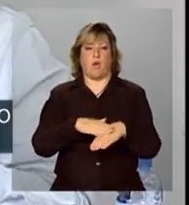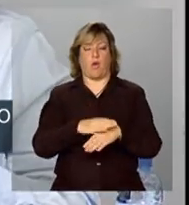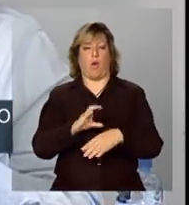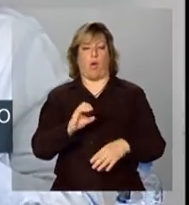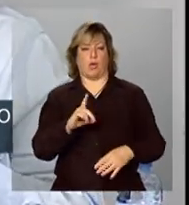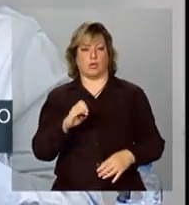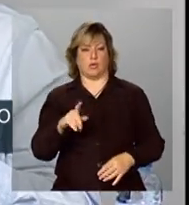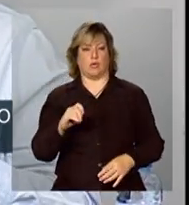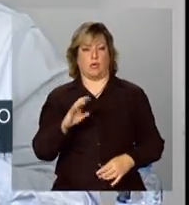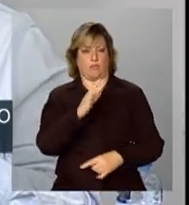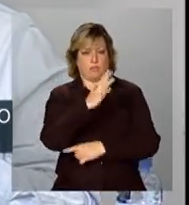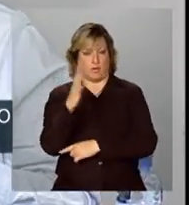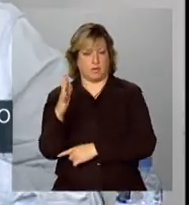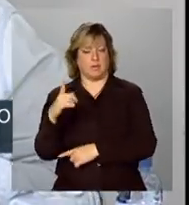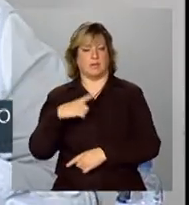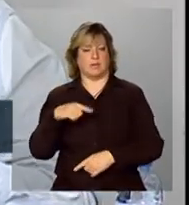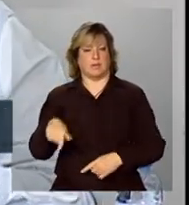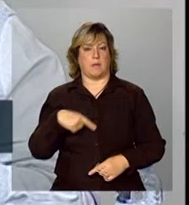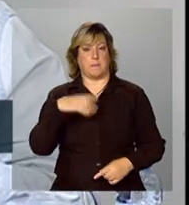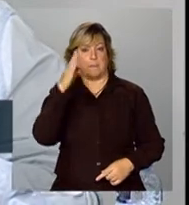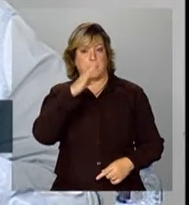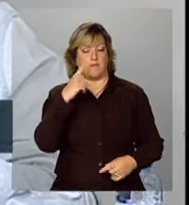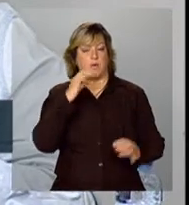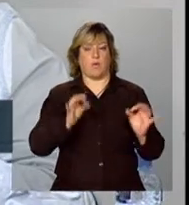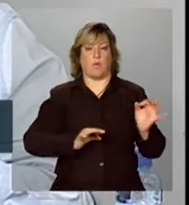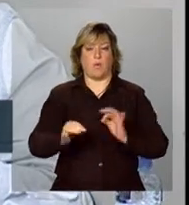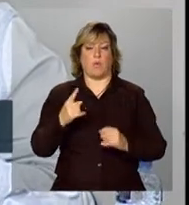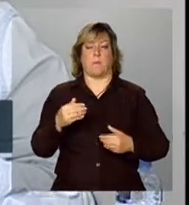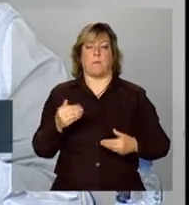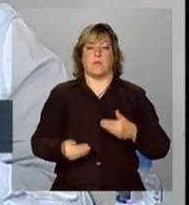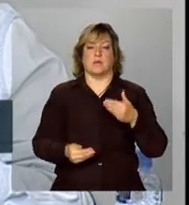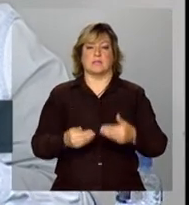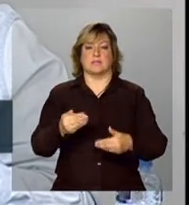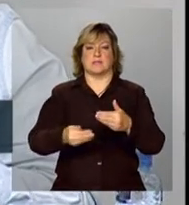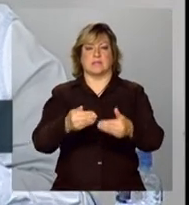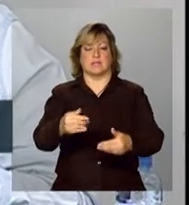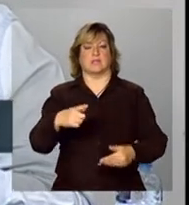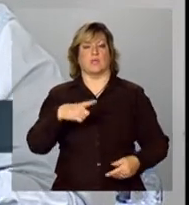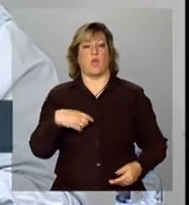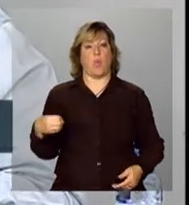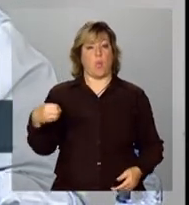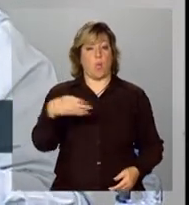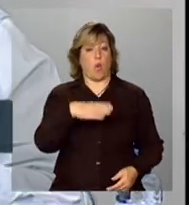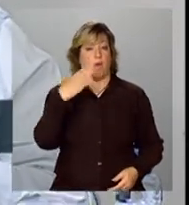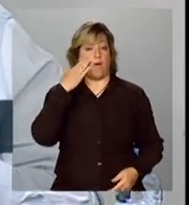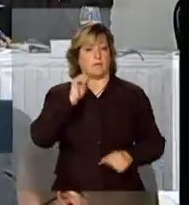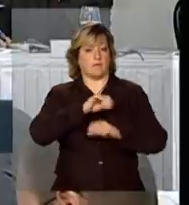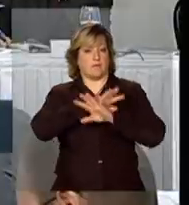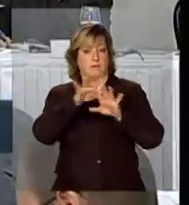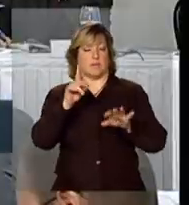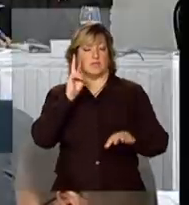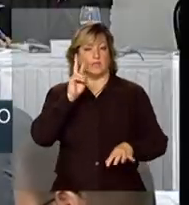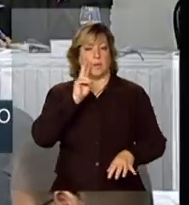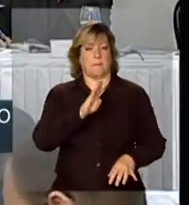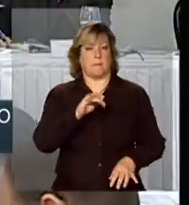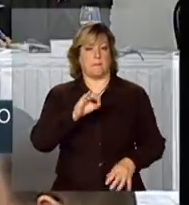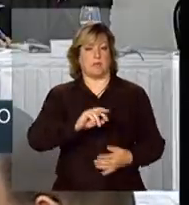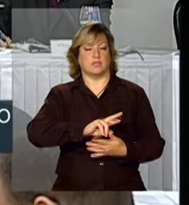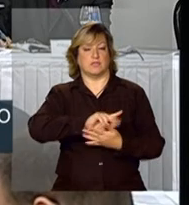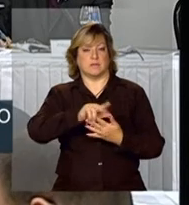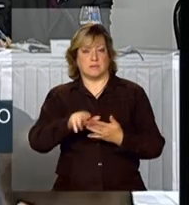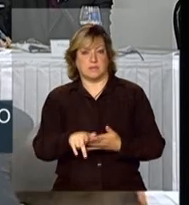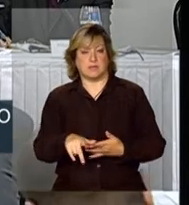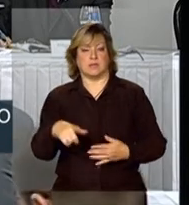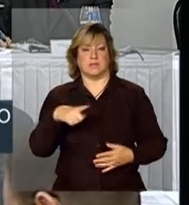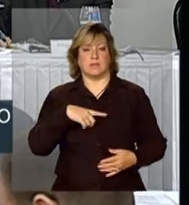mas nós estávamos lá modelando o Brasil, coordenando um processo de uma nova visão sobre conservação da biodiversidade, que se desdobra de